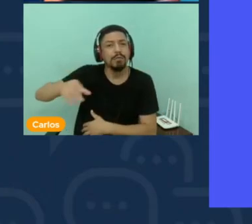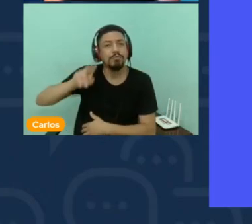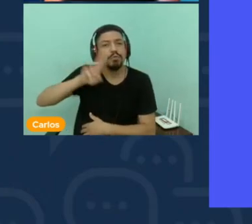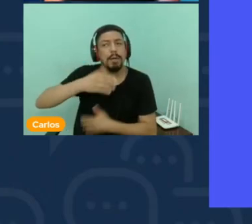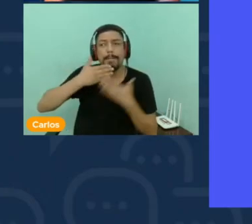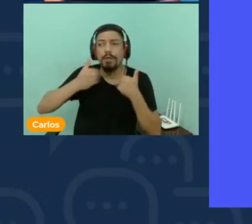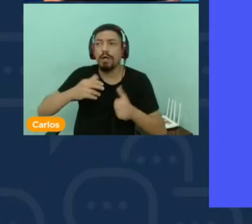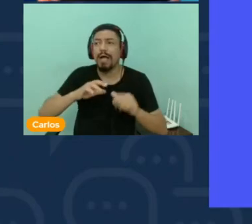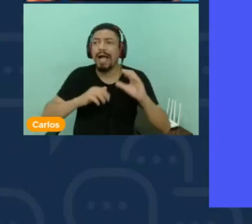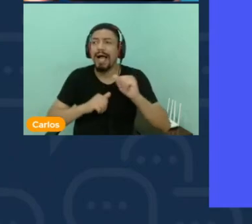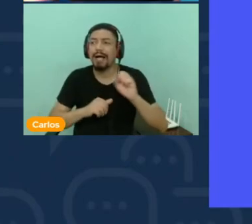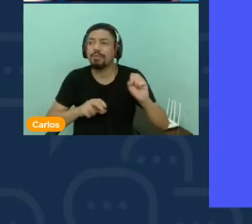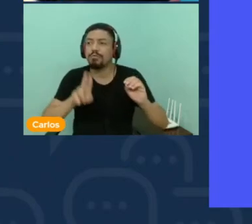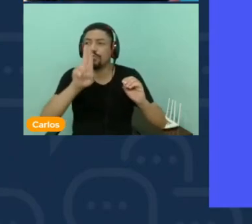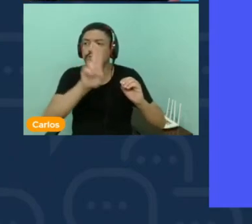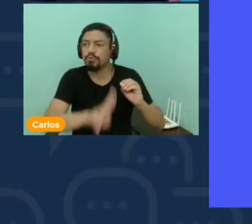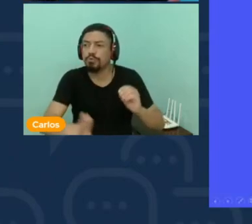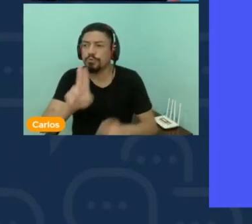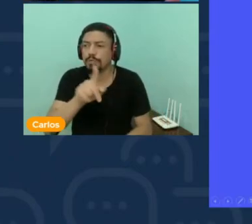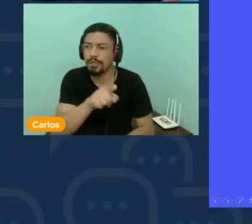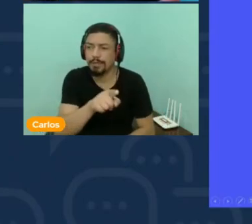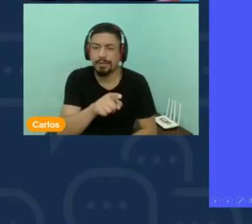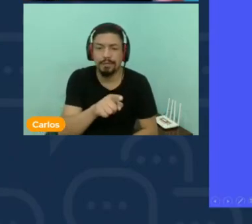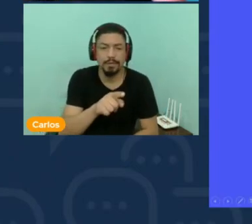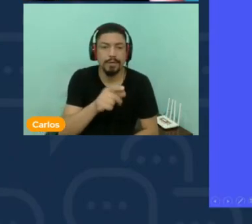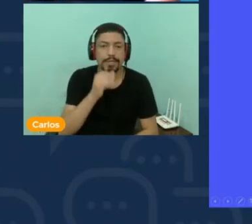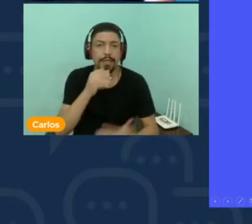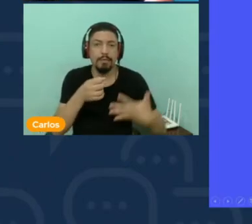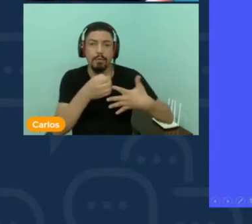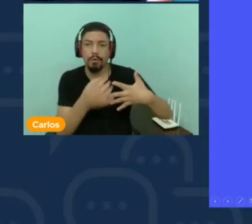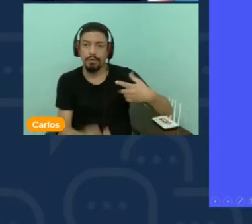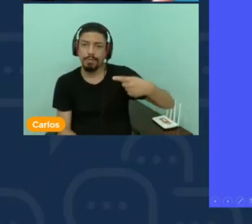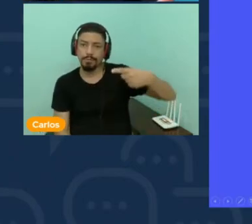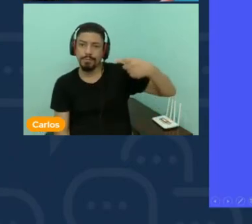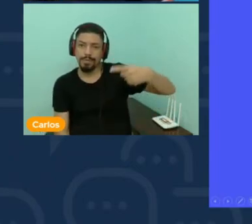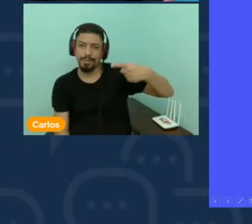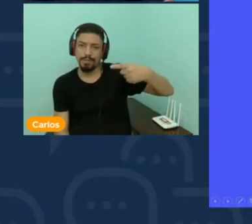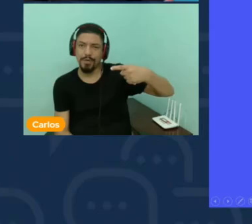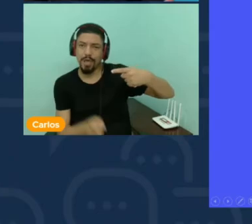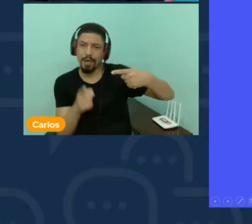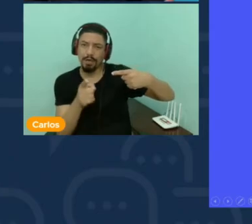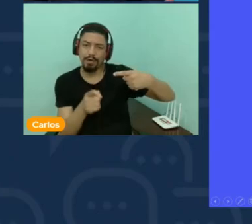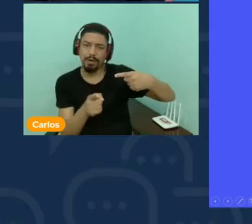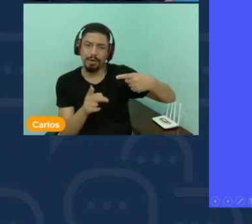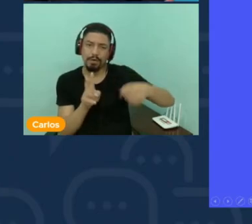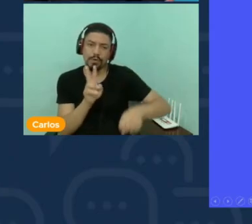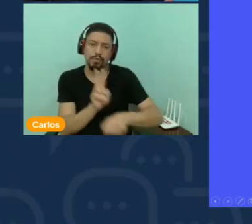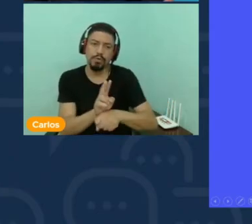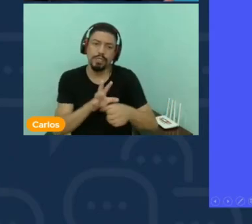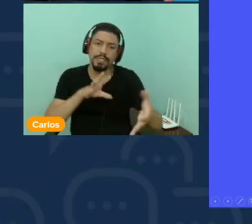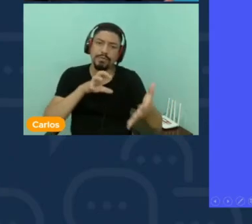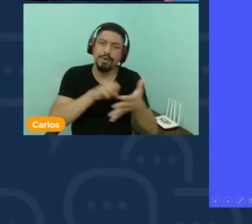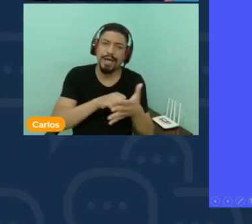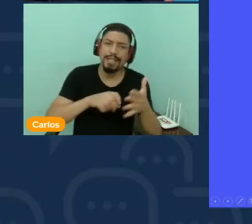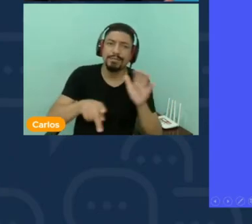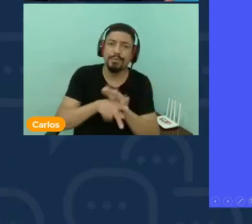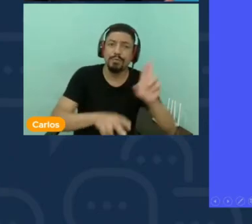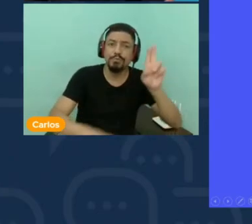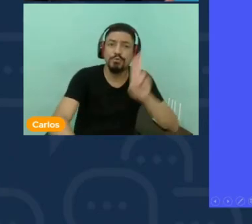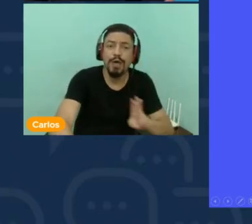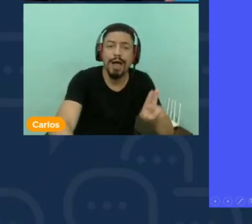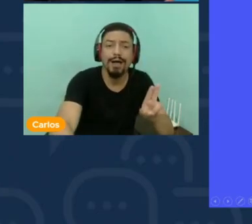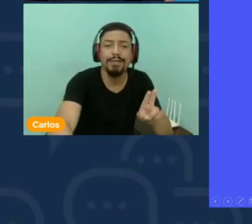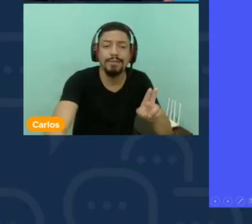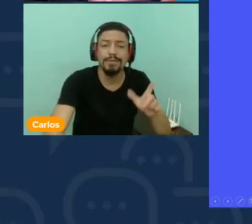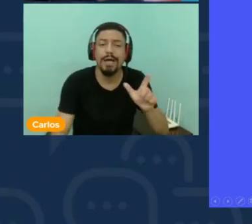para eles. O componente 1, por exemplo, da minha aplicação, que cuida lá do cadastro dos meus usuários,